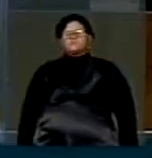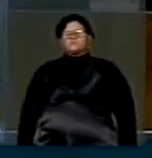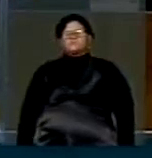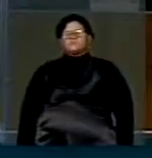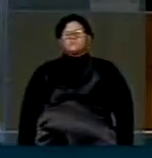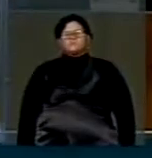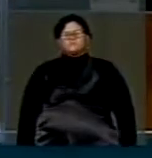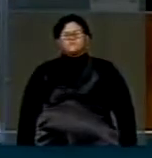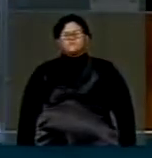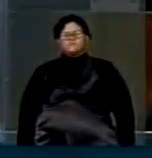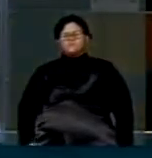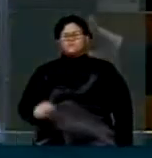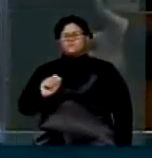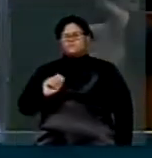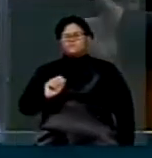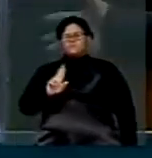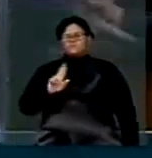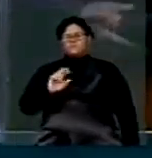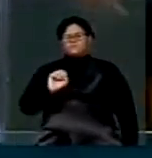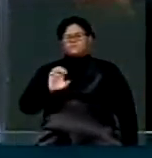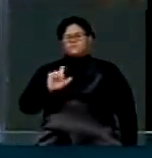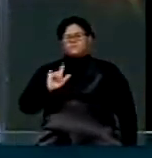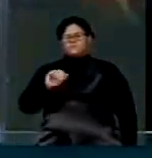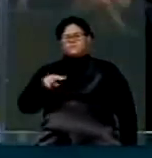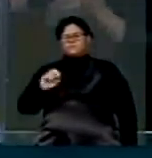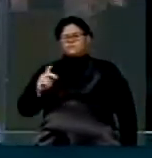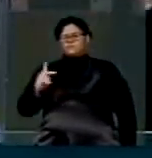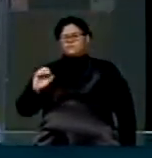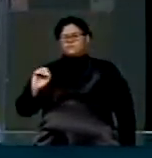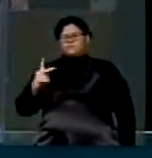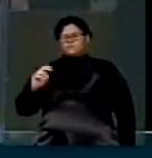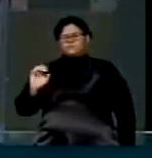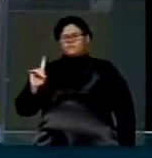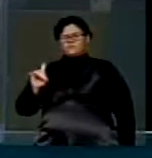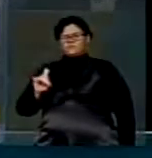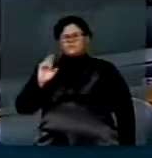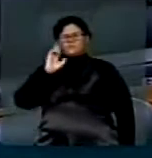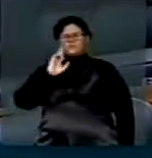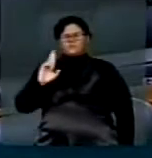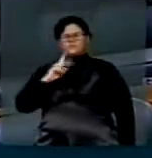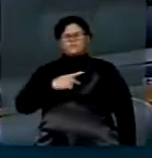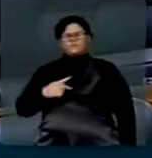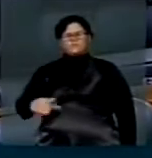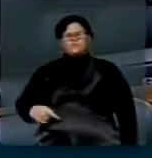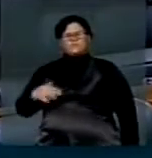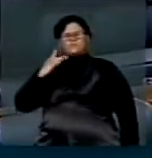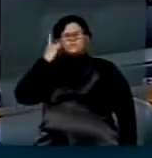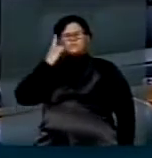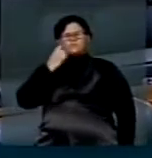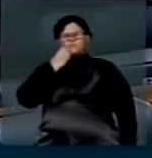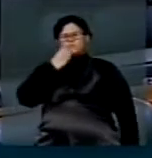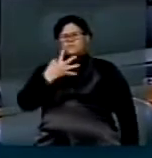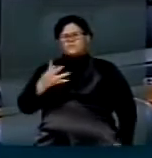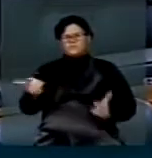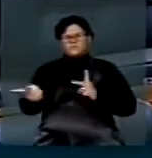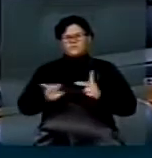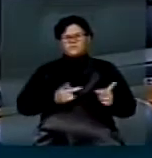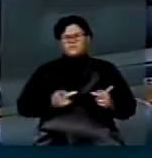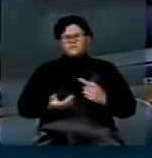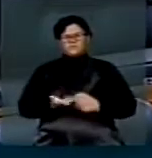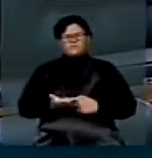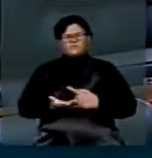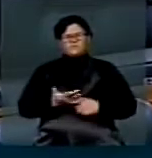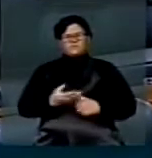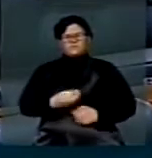Ao ilustre deputado Acelino Popó. Senhor presidente, senhor deputado, só dando as boas-vindas, né, do recesso aos